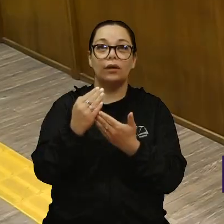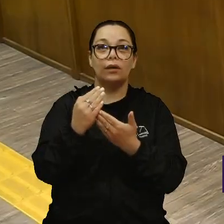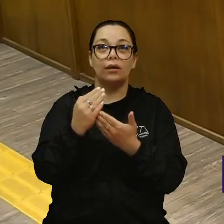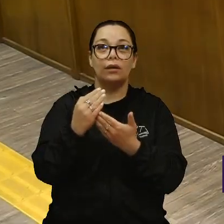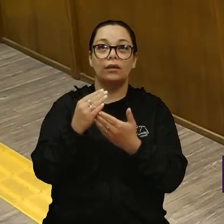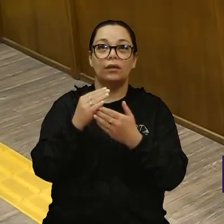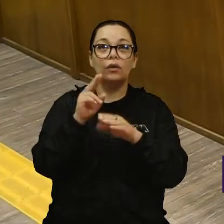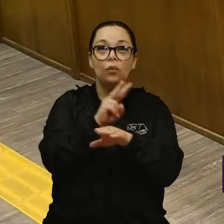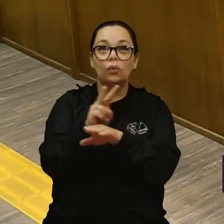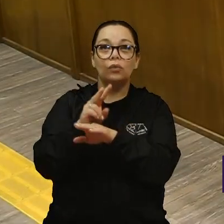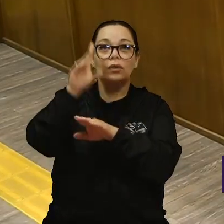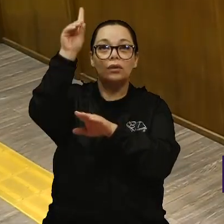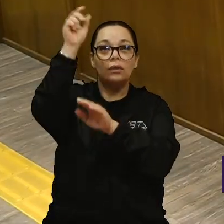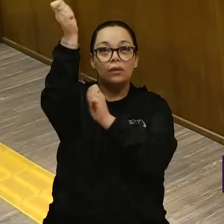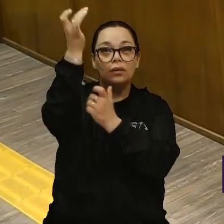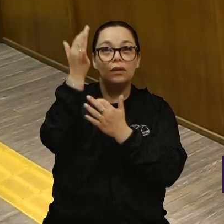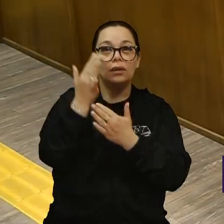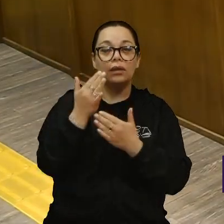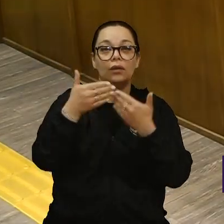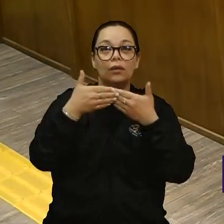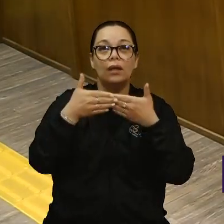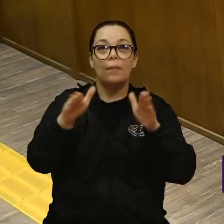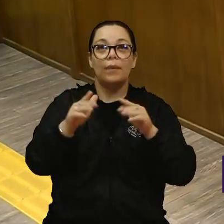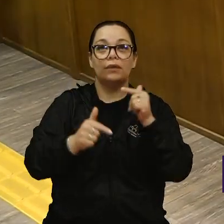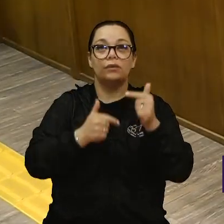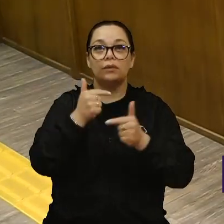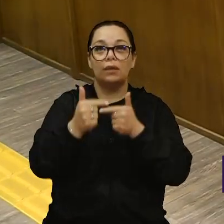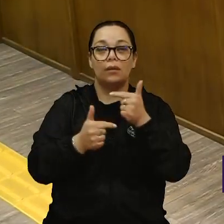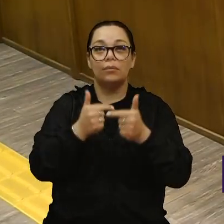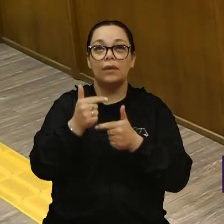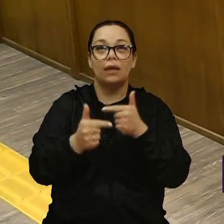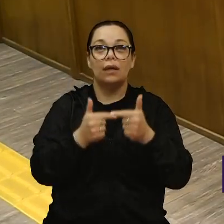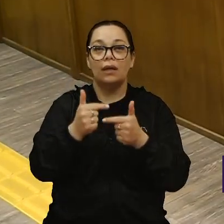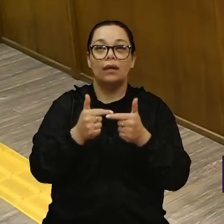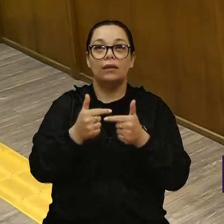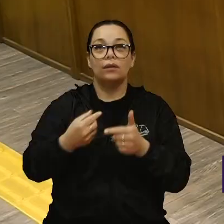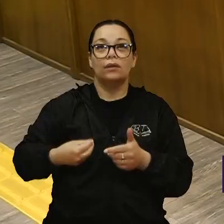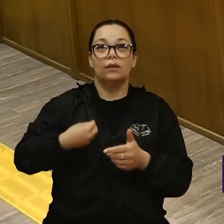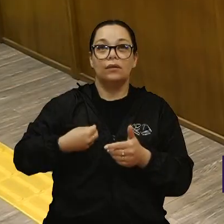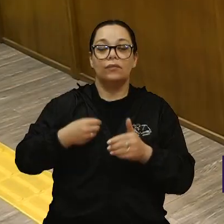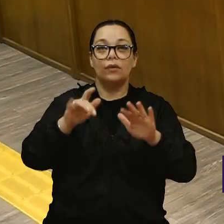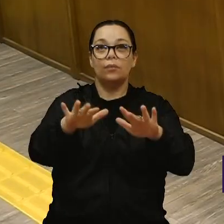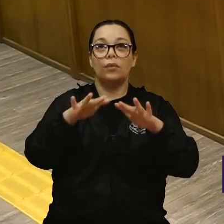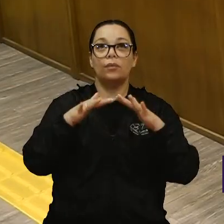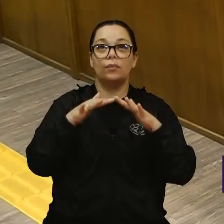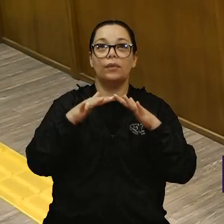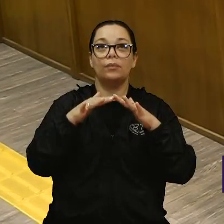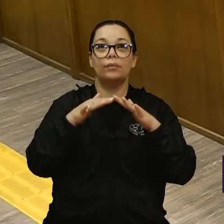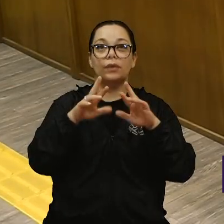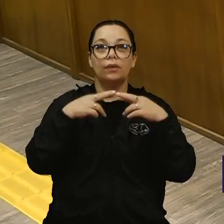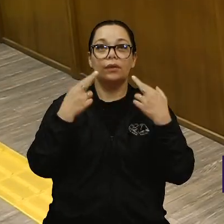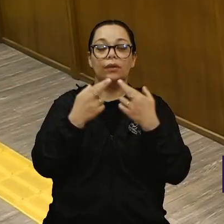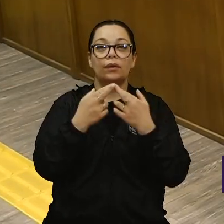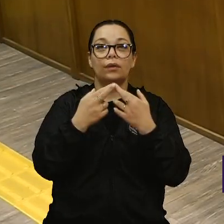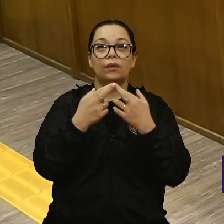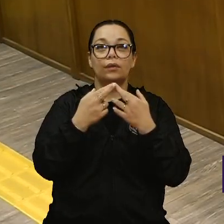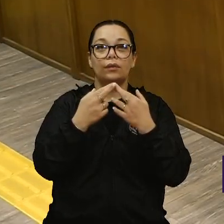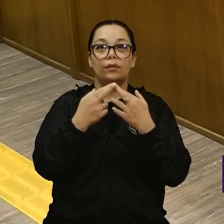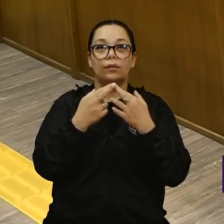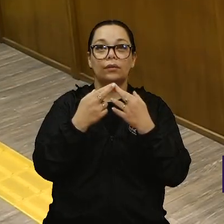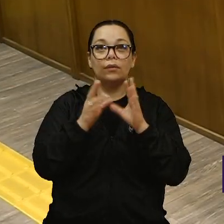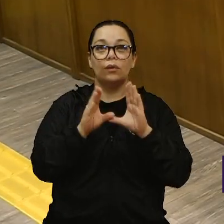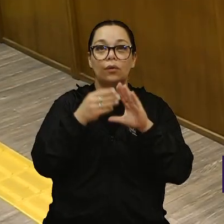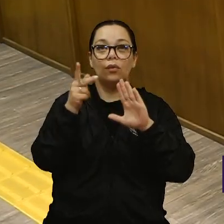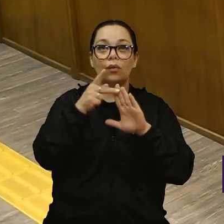Invocando a proteção de Deus, declaro abertos os trabalhos da presente sessão solene de outorga da